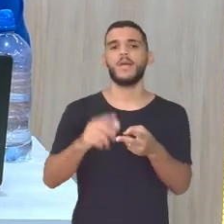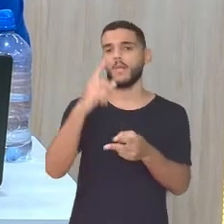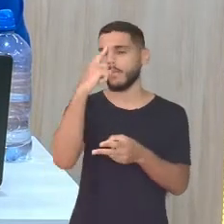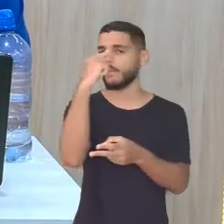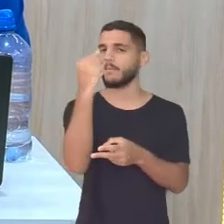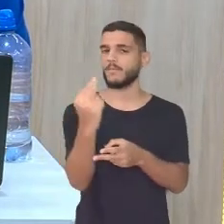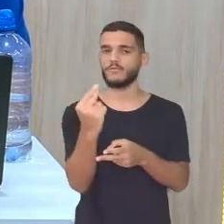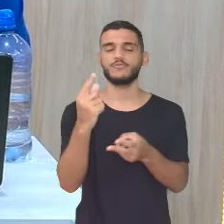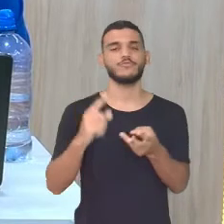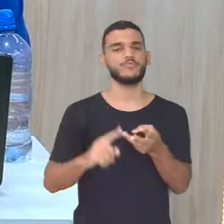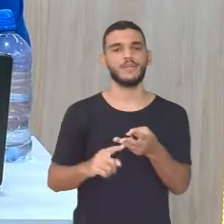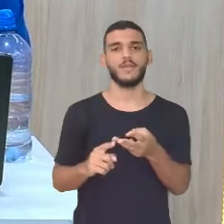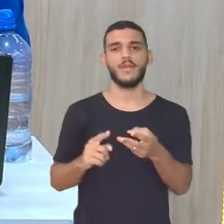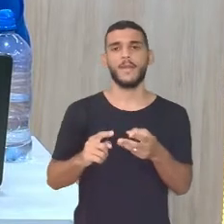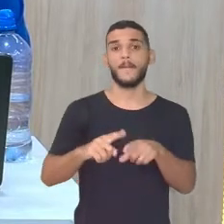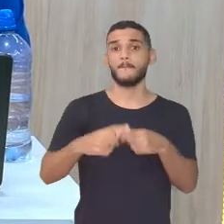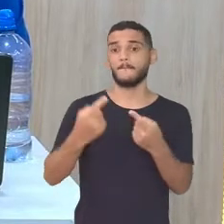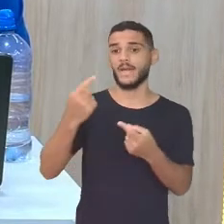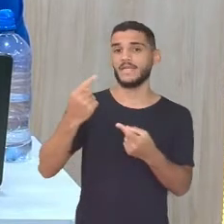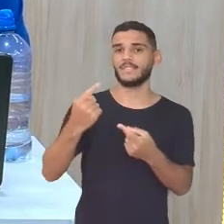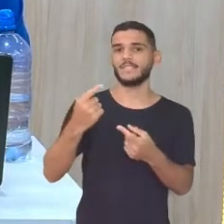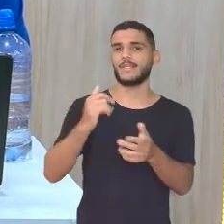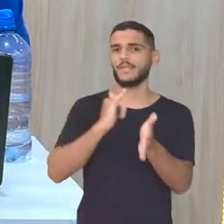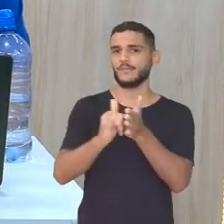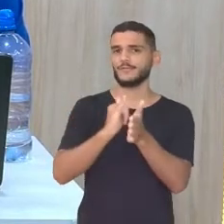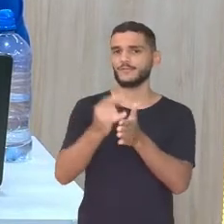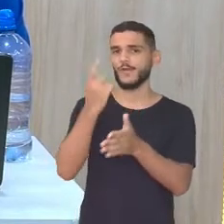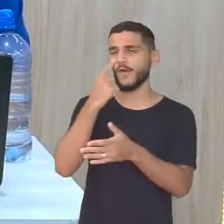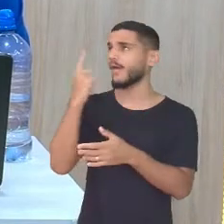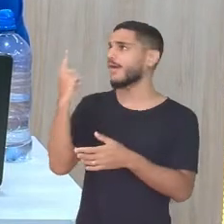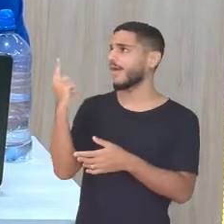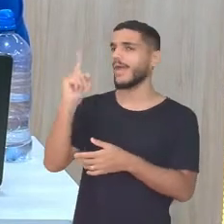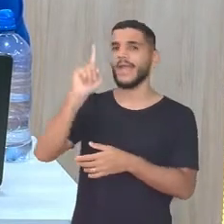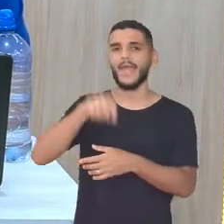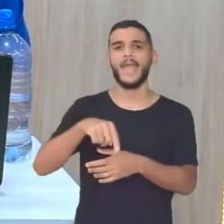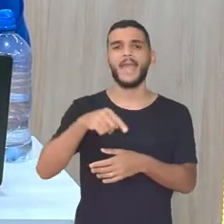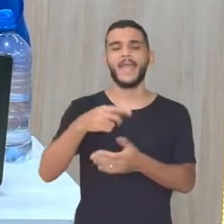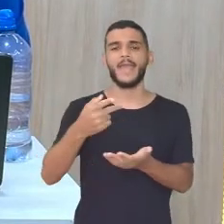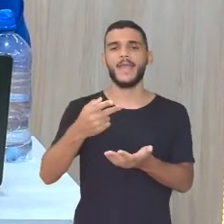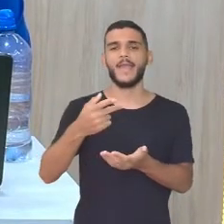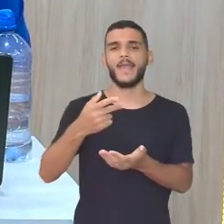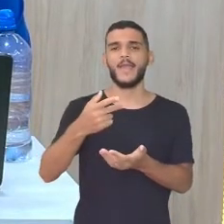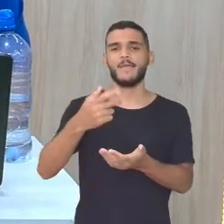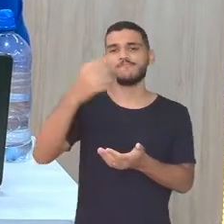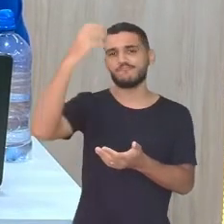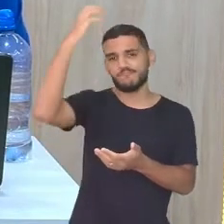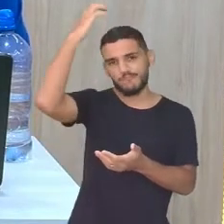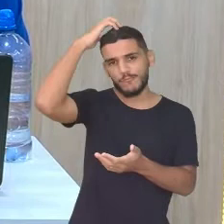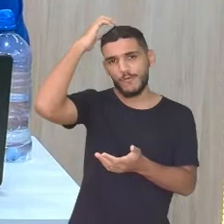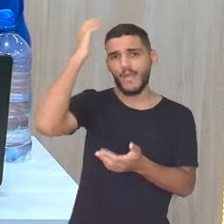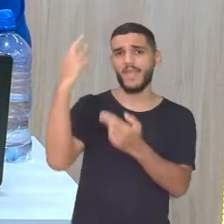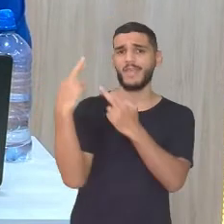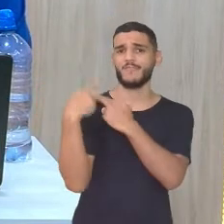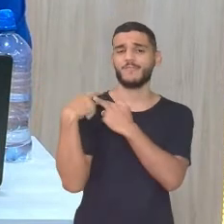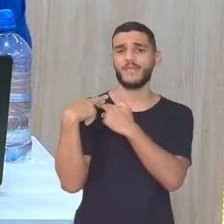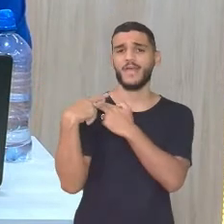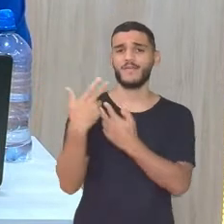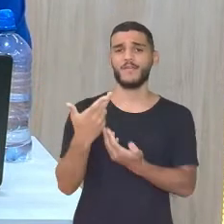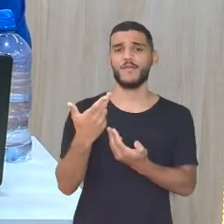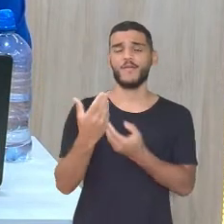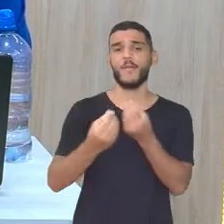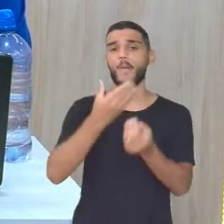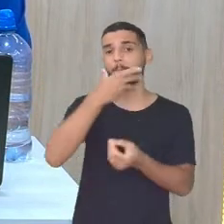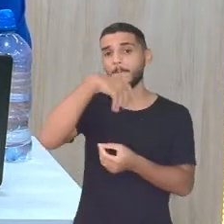dormir, nesse conto é o próprio pai. E aí isso o faz vilão? Isso o faz ser uma pessoa ruim, porque